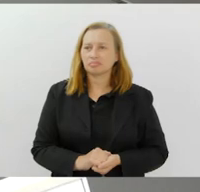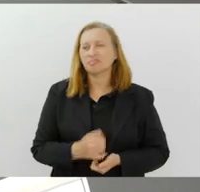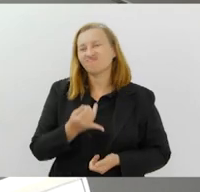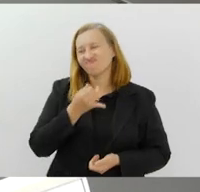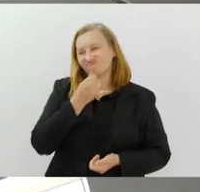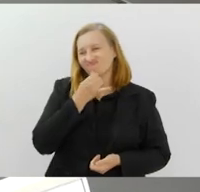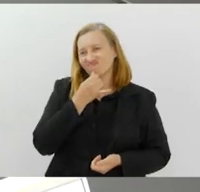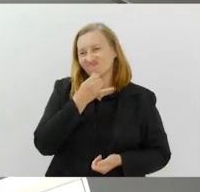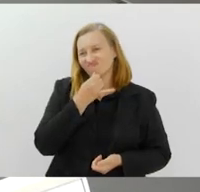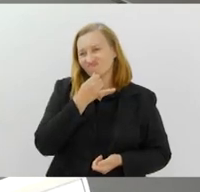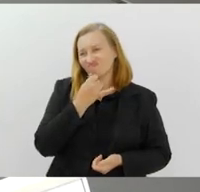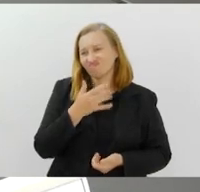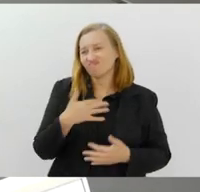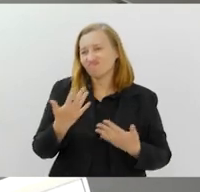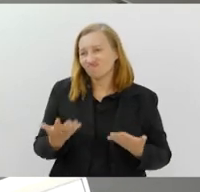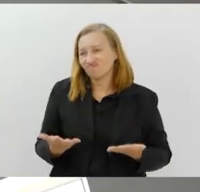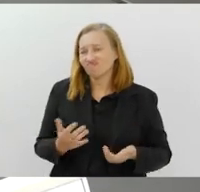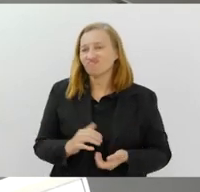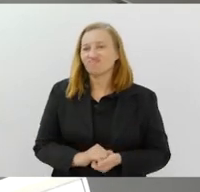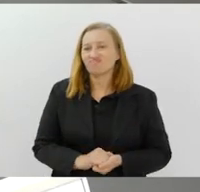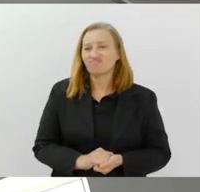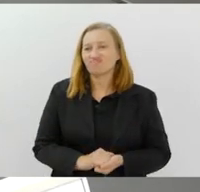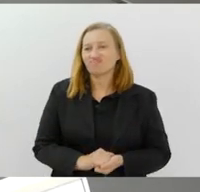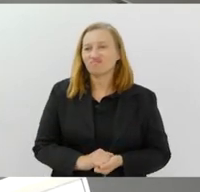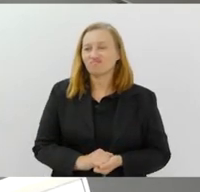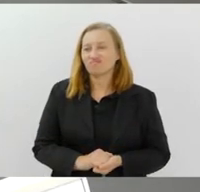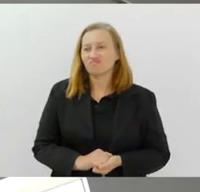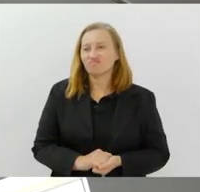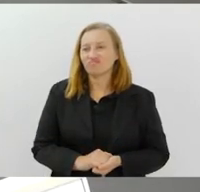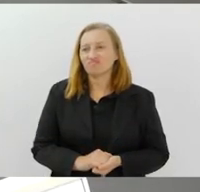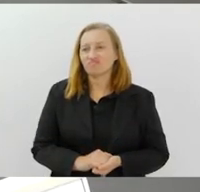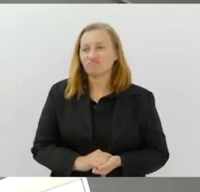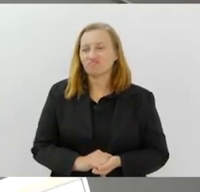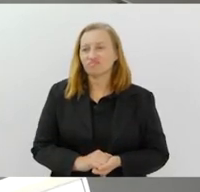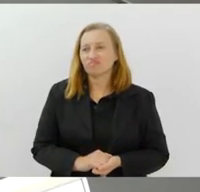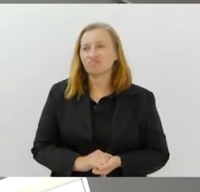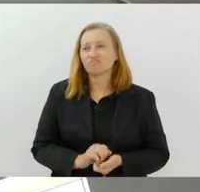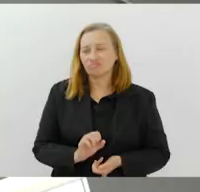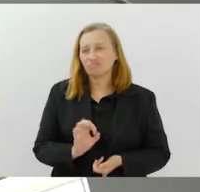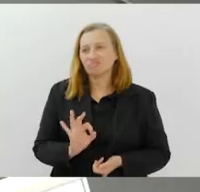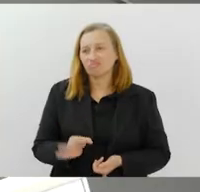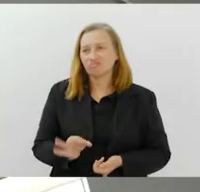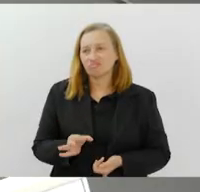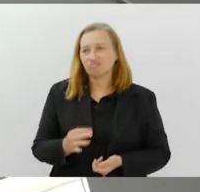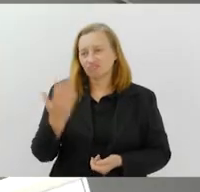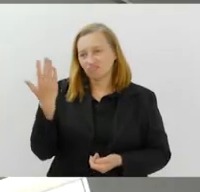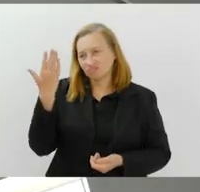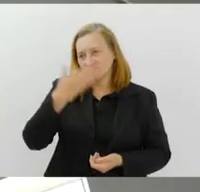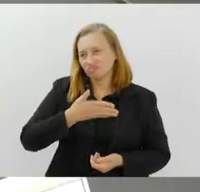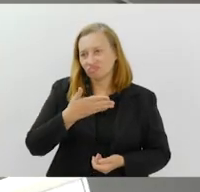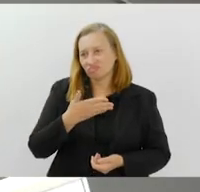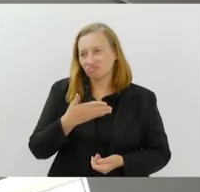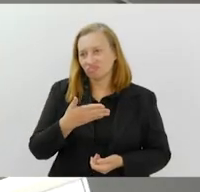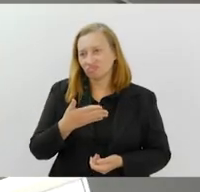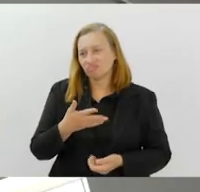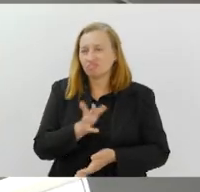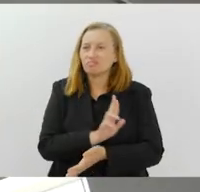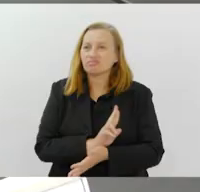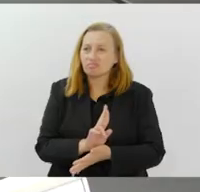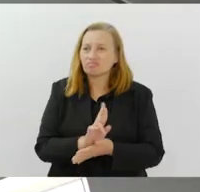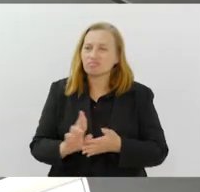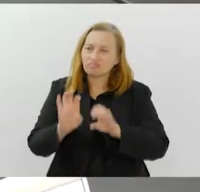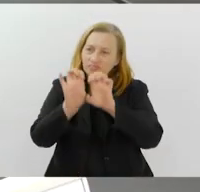terrorismo então eu diria assim existe de fato mais uma prova que existe a questão do racismo estrutural